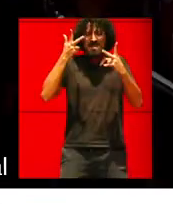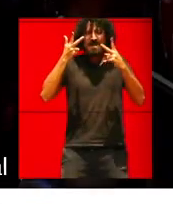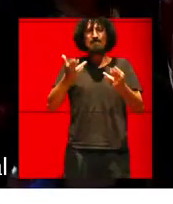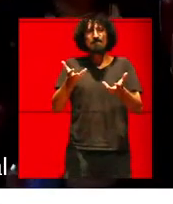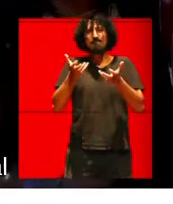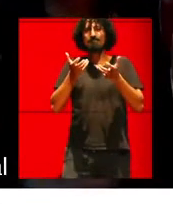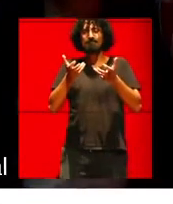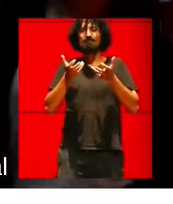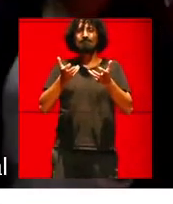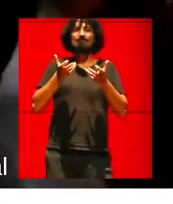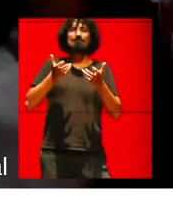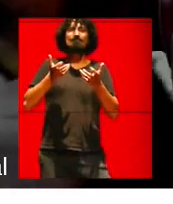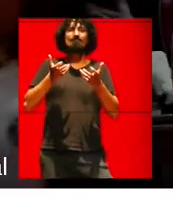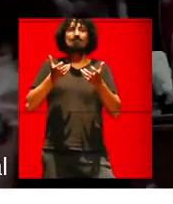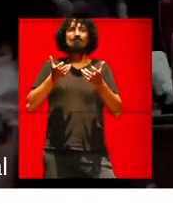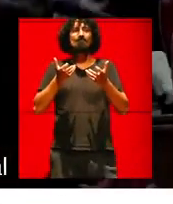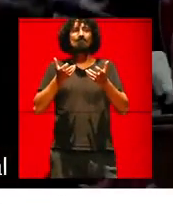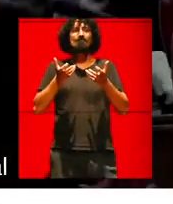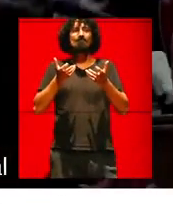Ó.